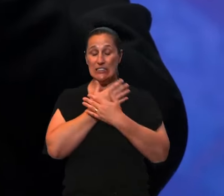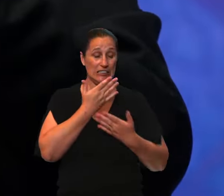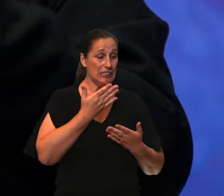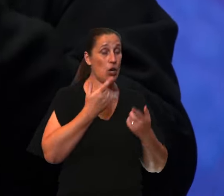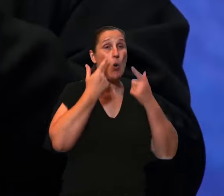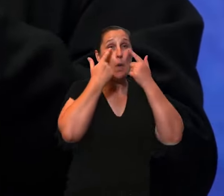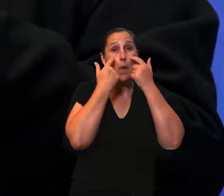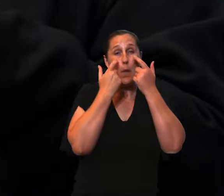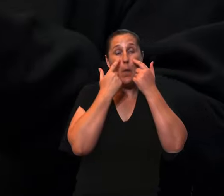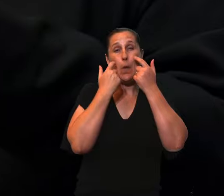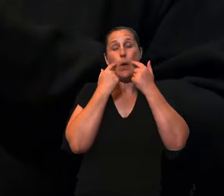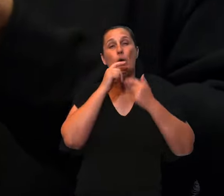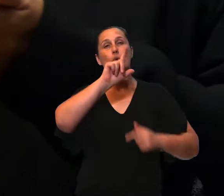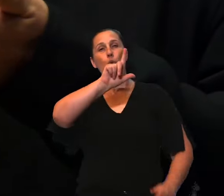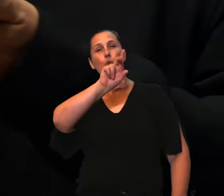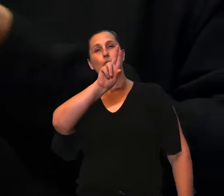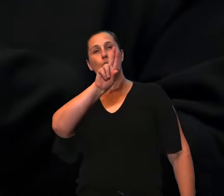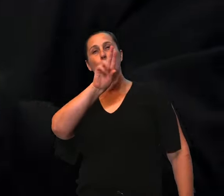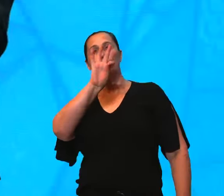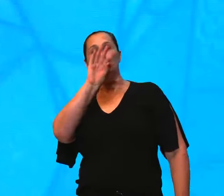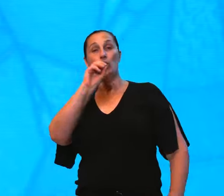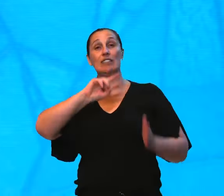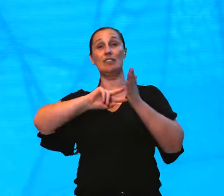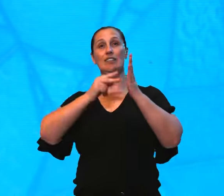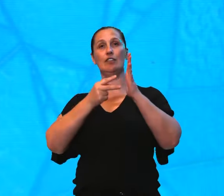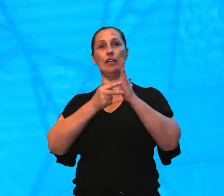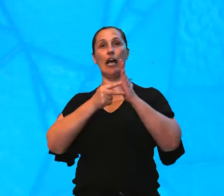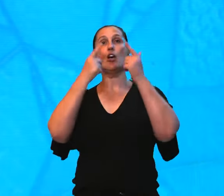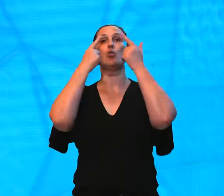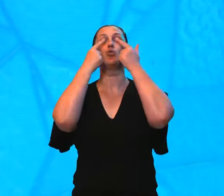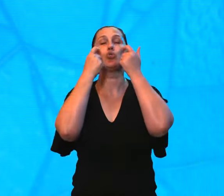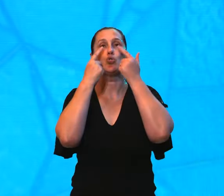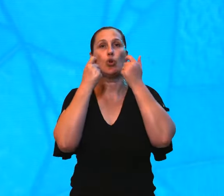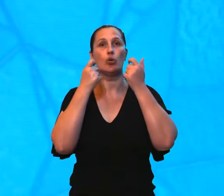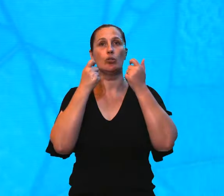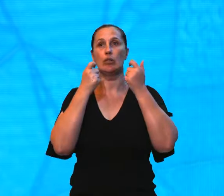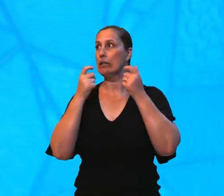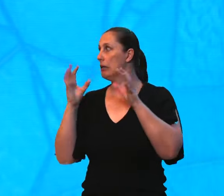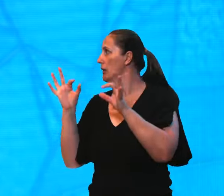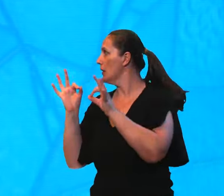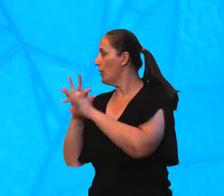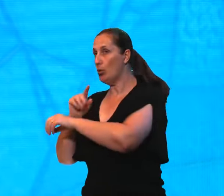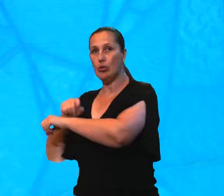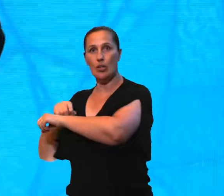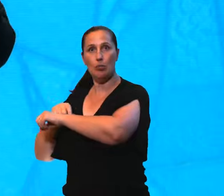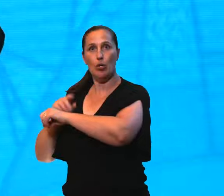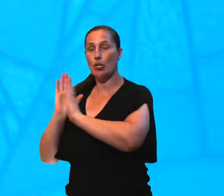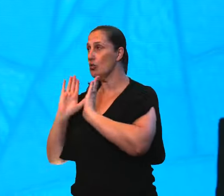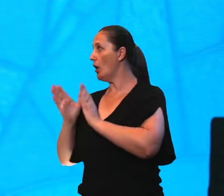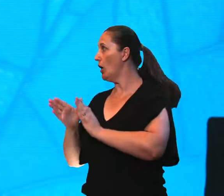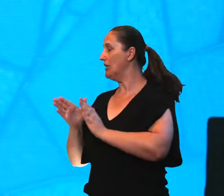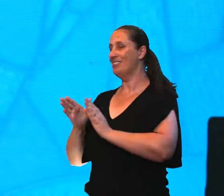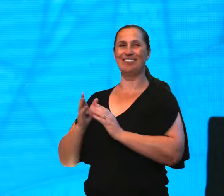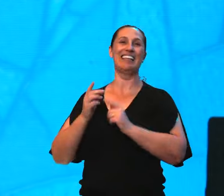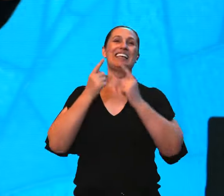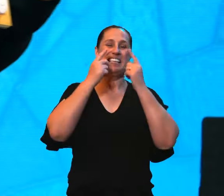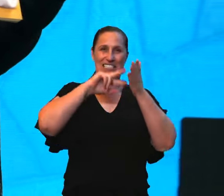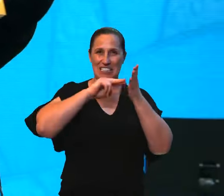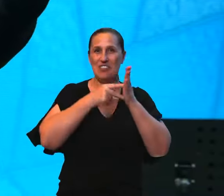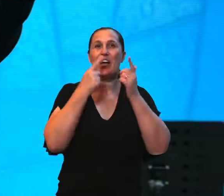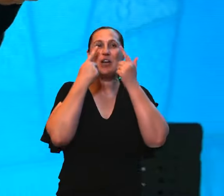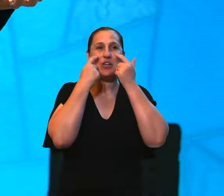chorando a palavra luto quer dizer chorar ah Acabou meu tempo Ah não é quer dizer chorar e